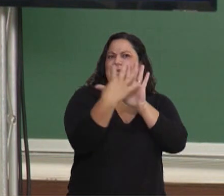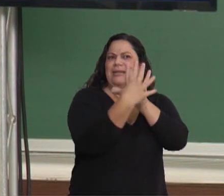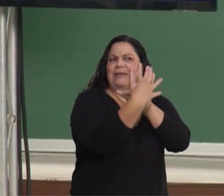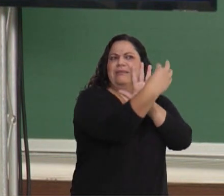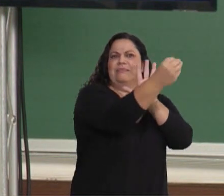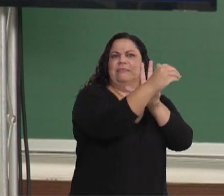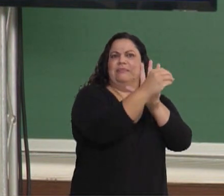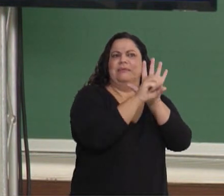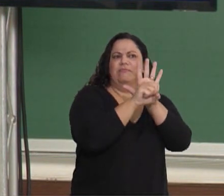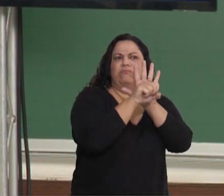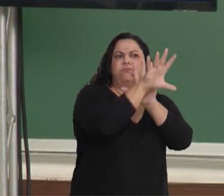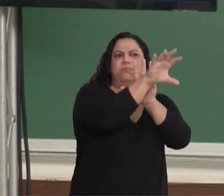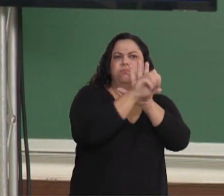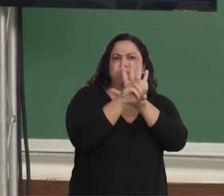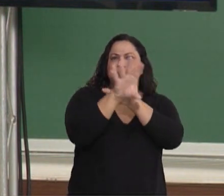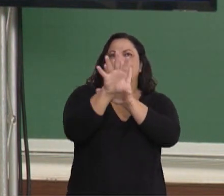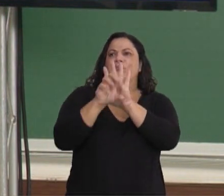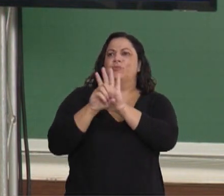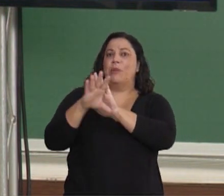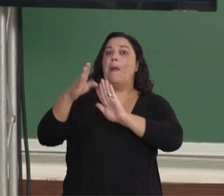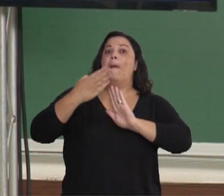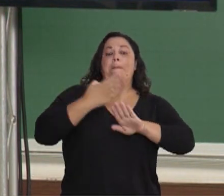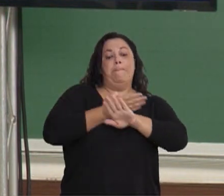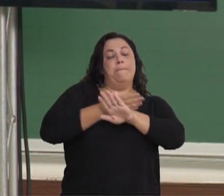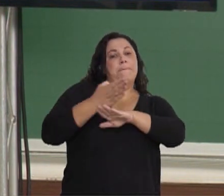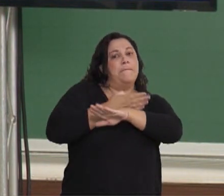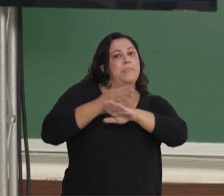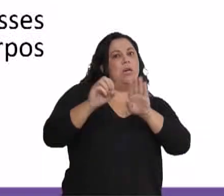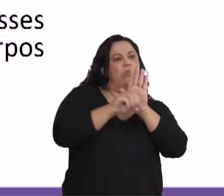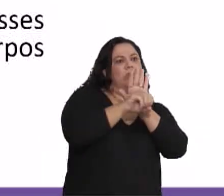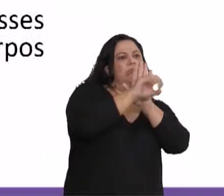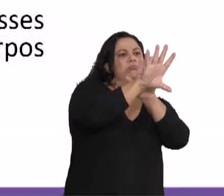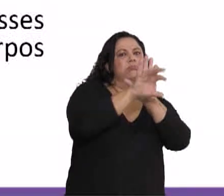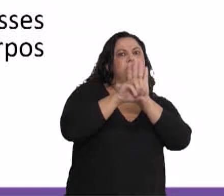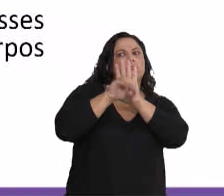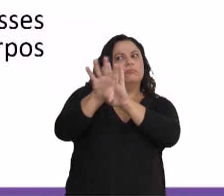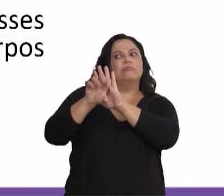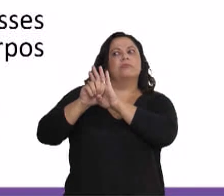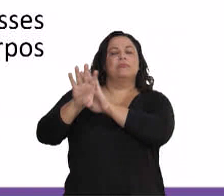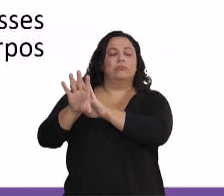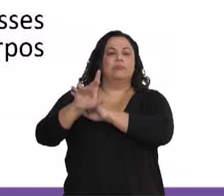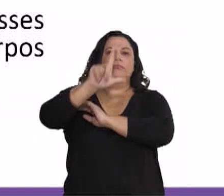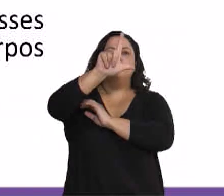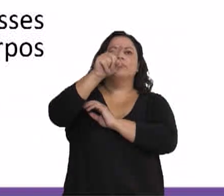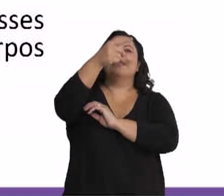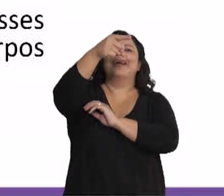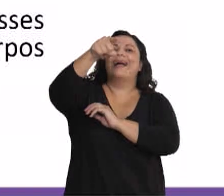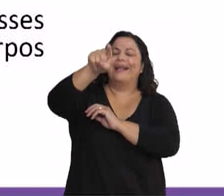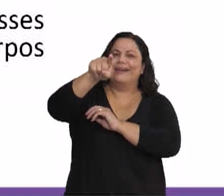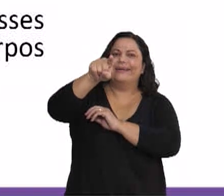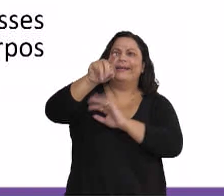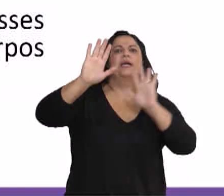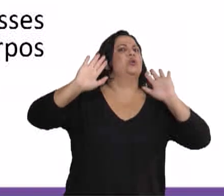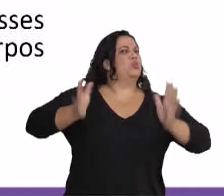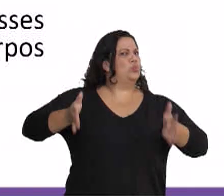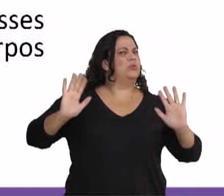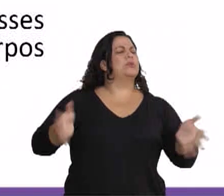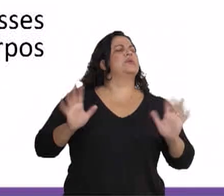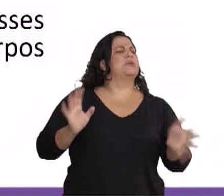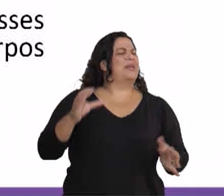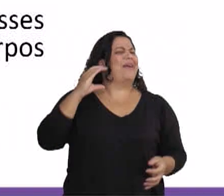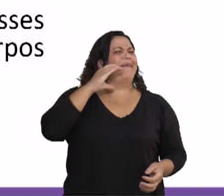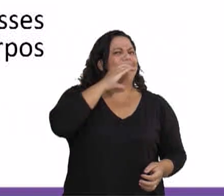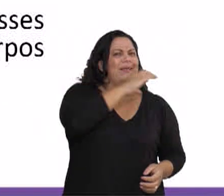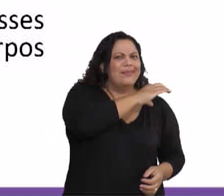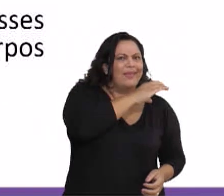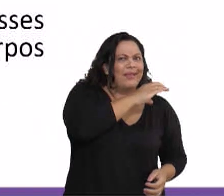deixa basicamente essa questão errada daí, ok? Vamos ali a letra B. A lã é naturalmente quente. Num